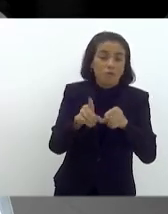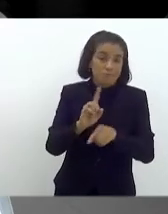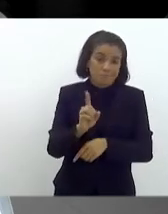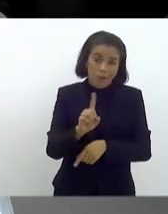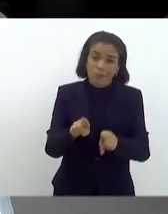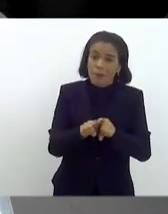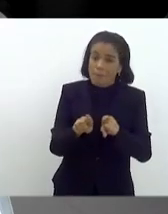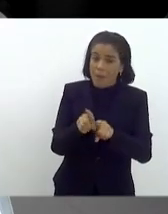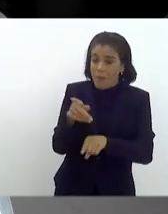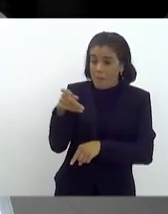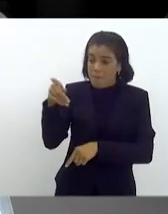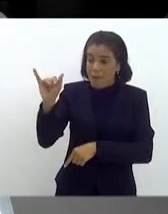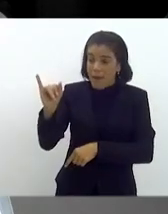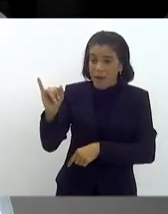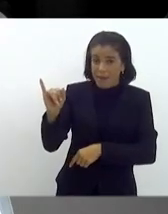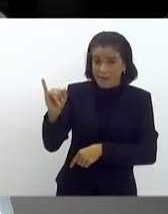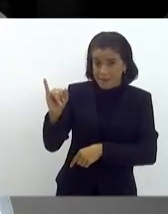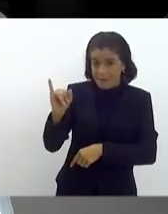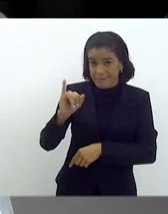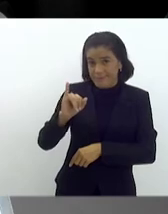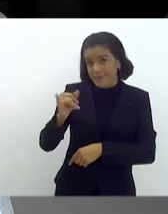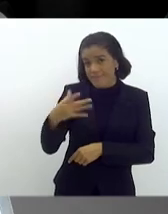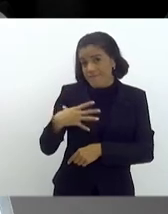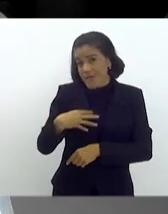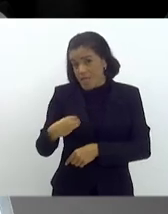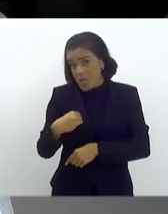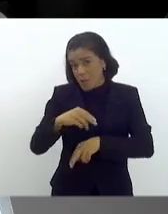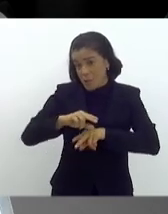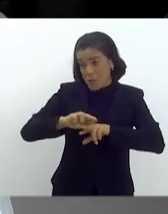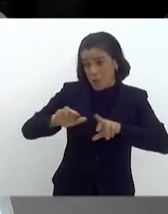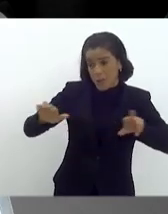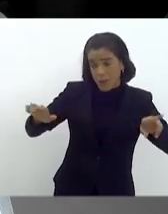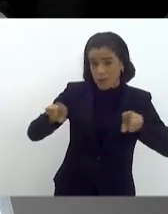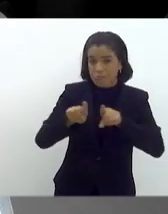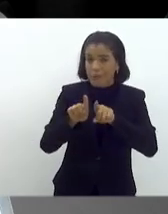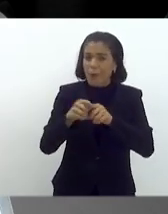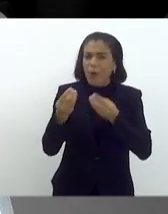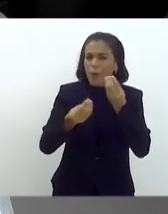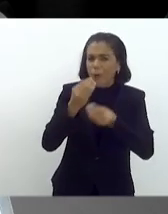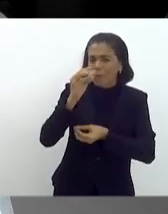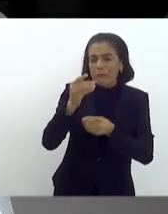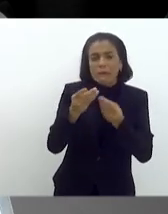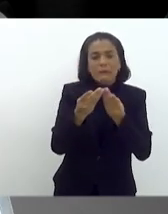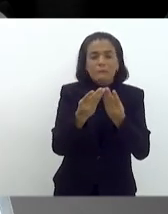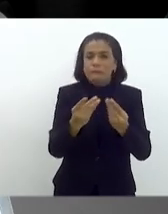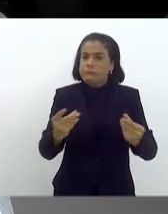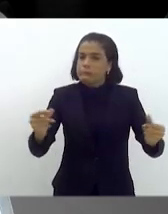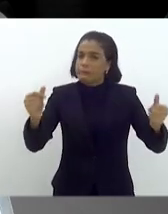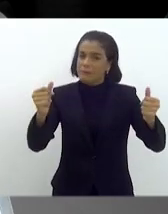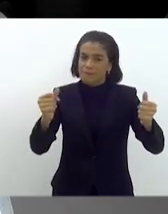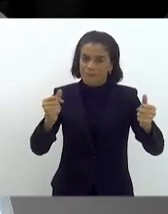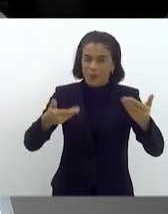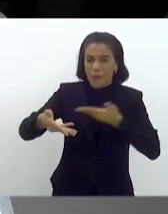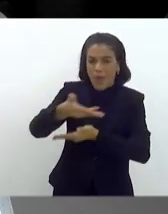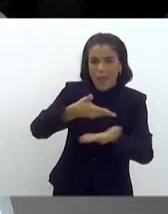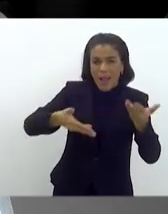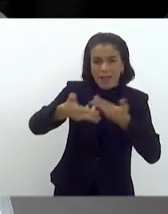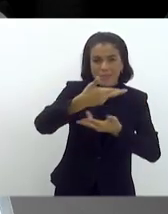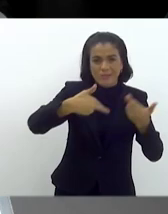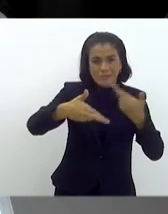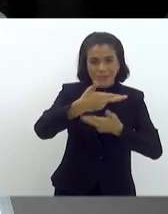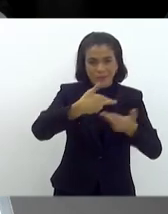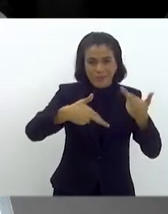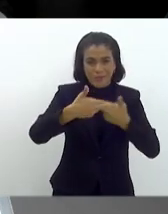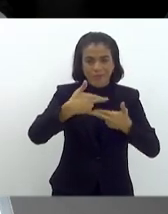uma ruptura também com o pai dos filhos então há uma dissolução um estremecer no bojo daquela estrutura